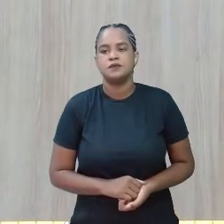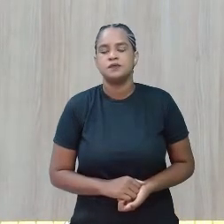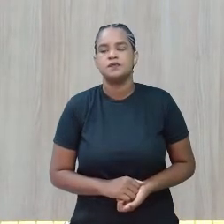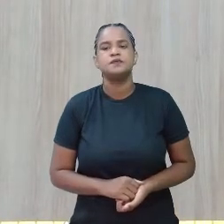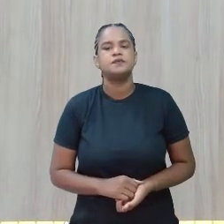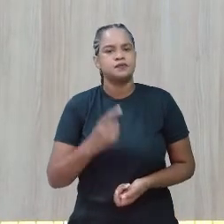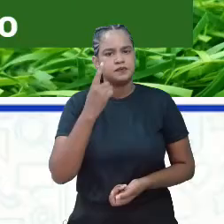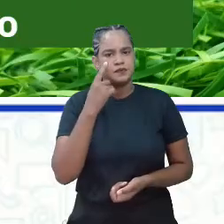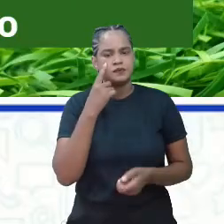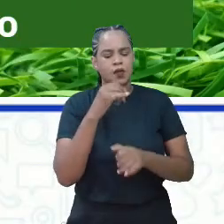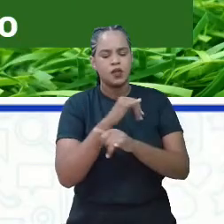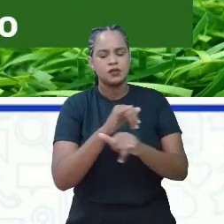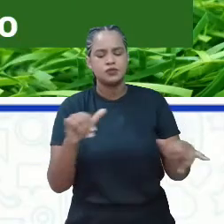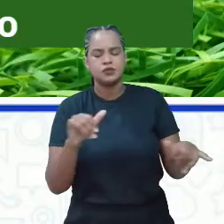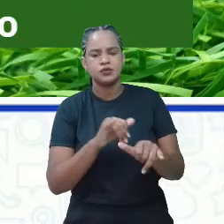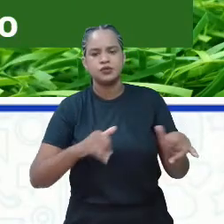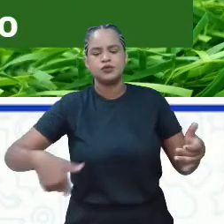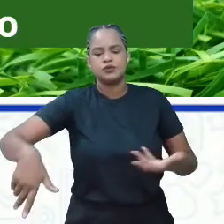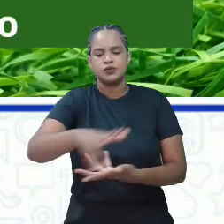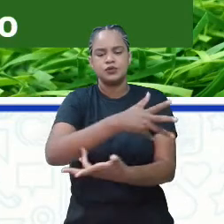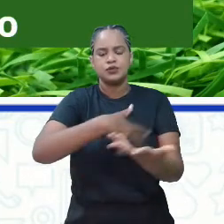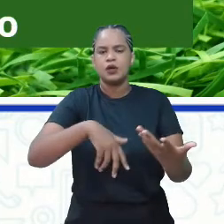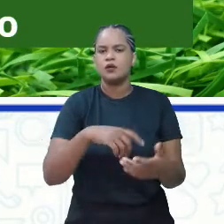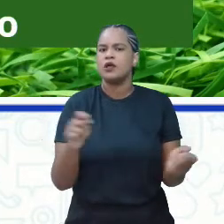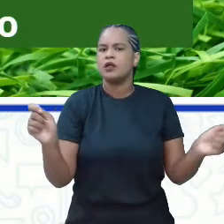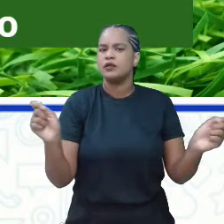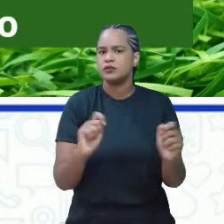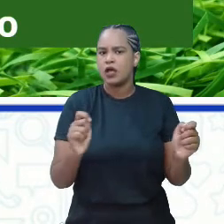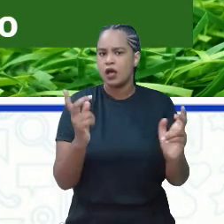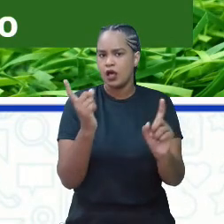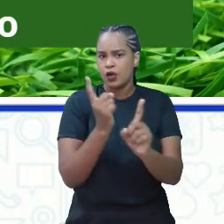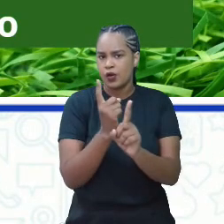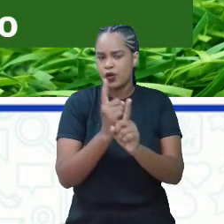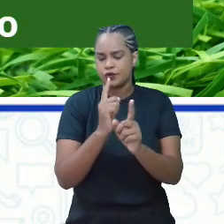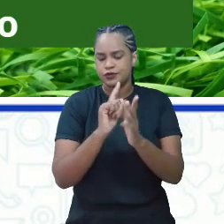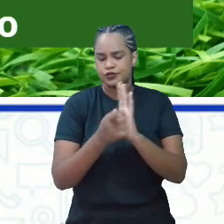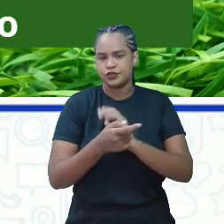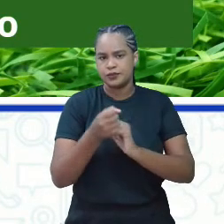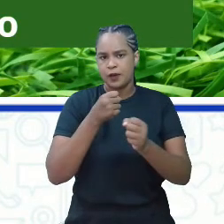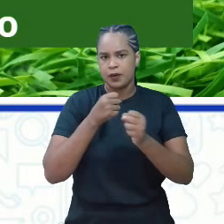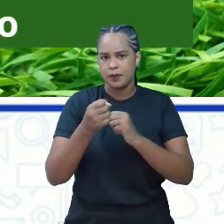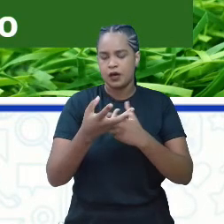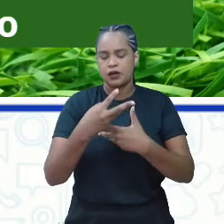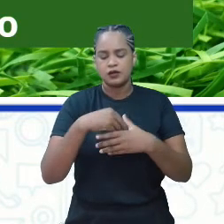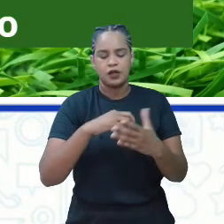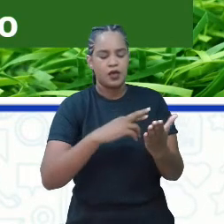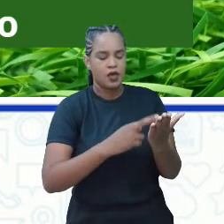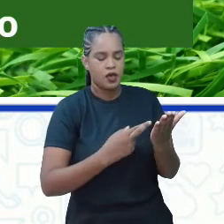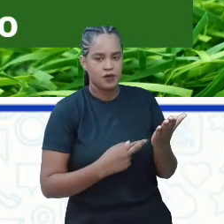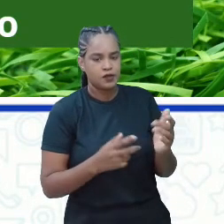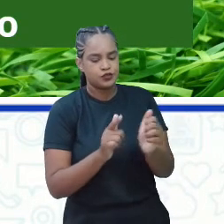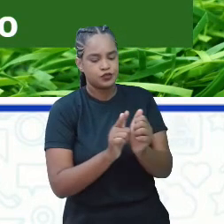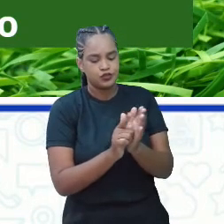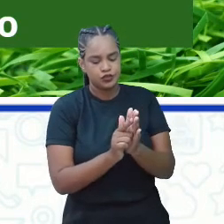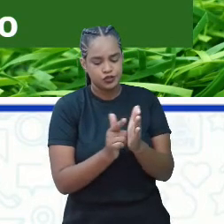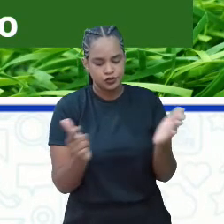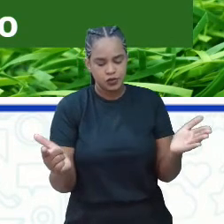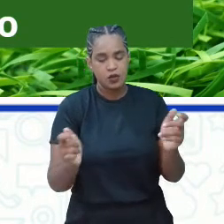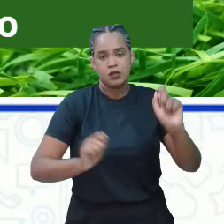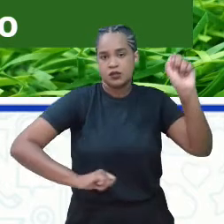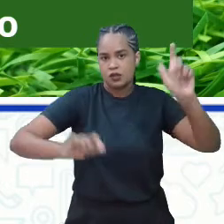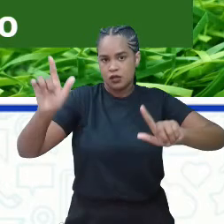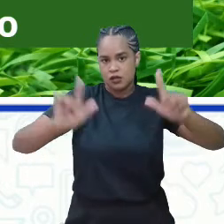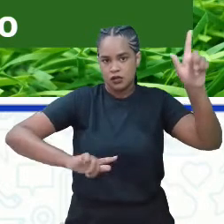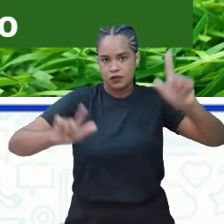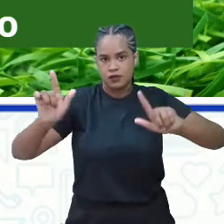Circulação. É possível encontrar o gênero entrevista em jornais, revistas, programa de